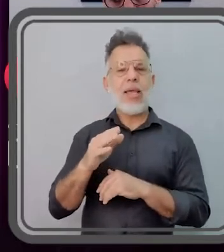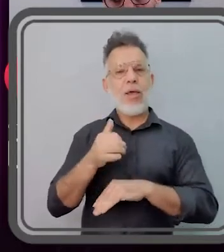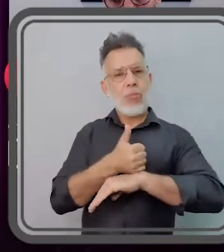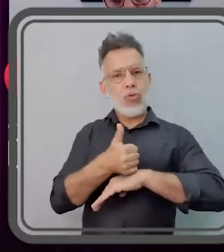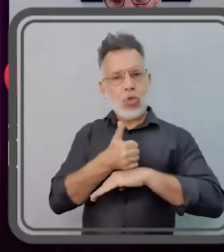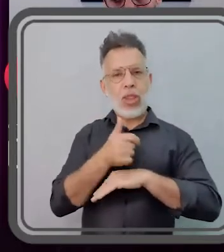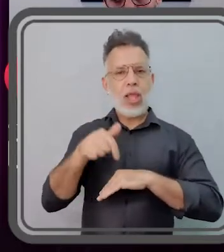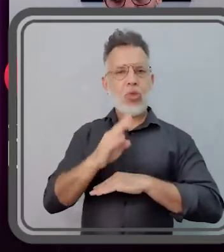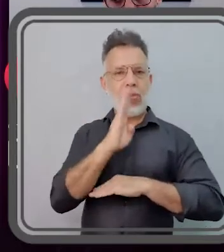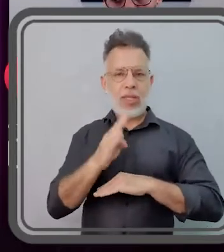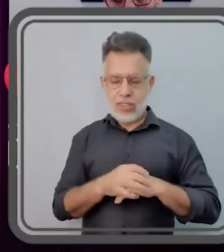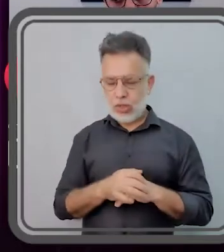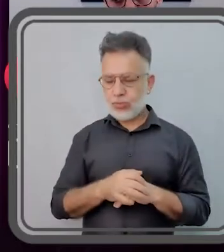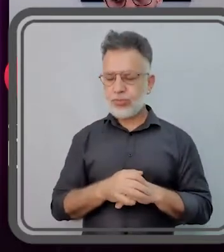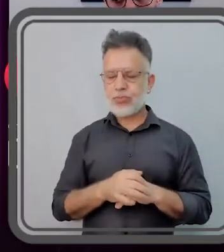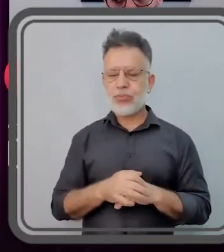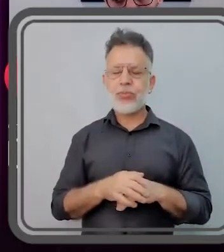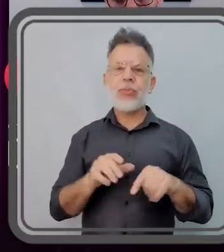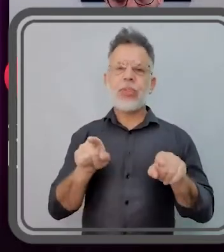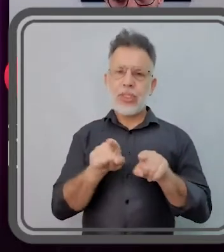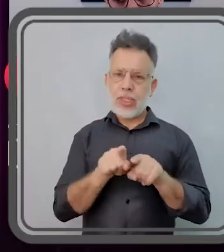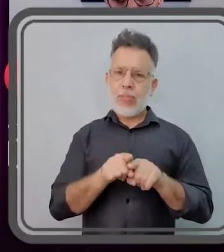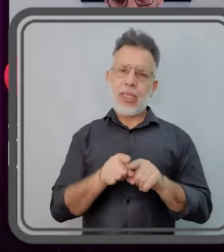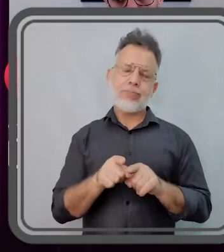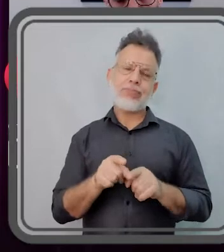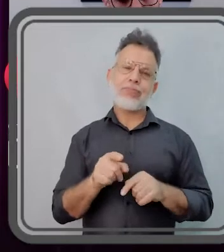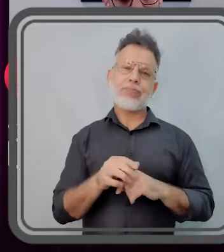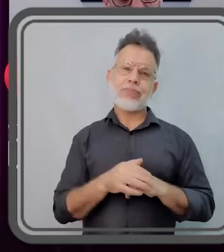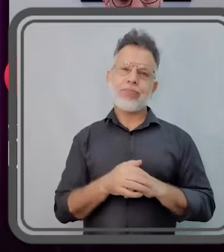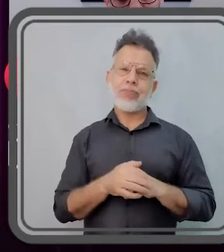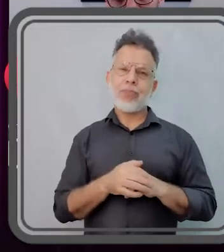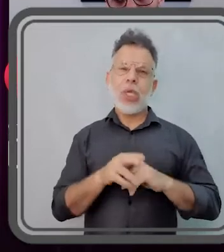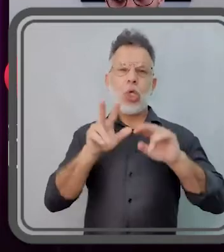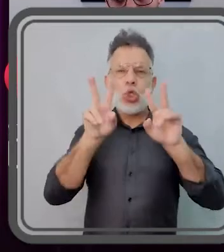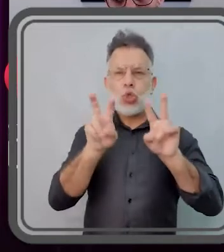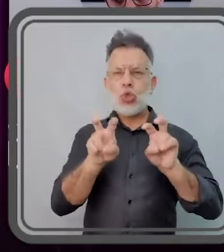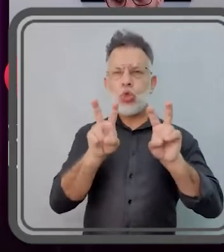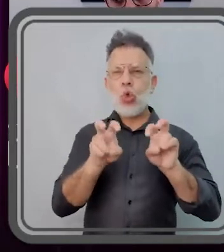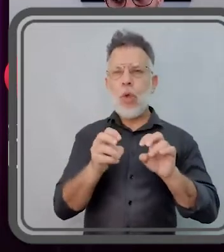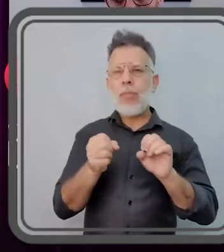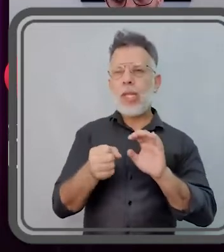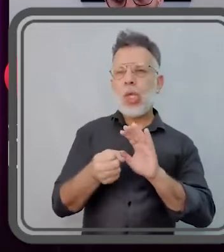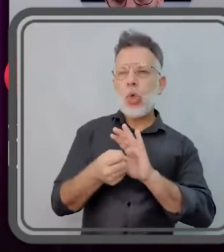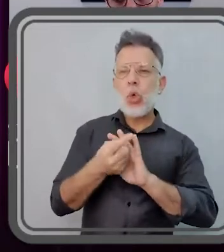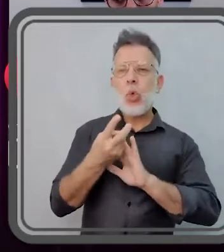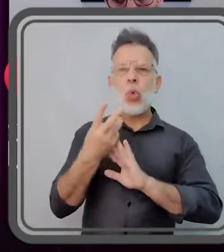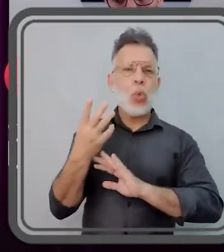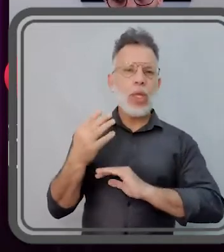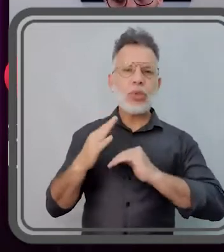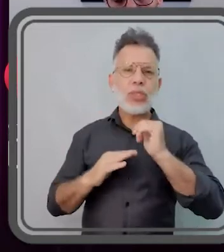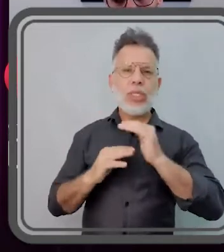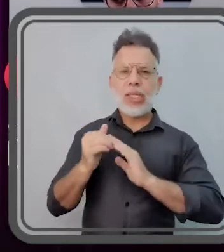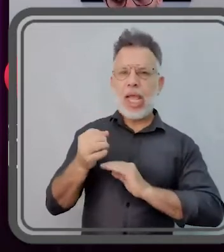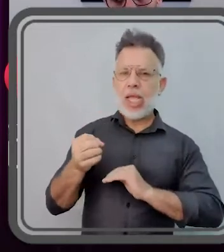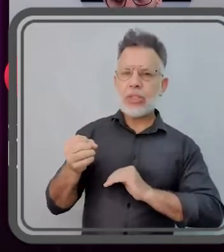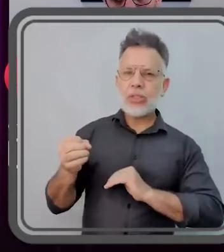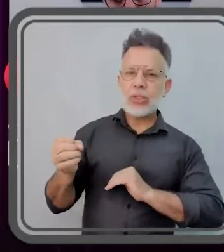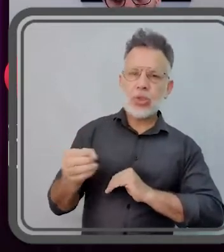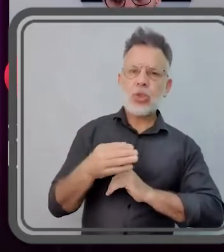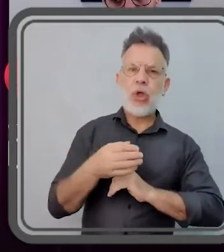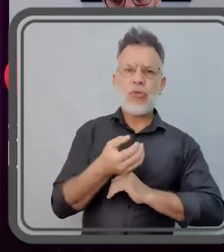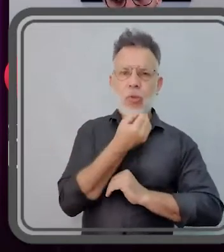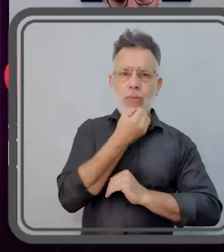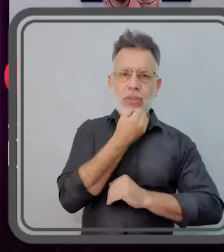como mercado. E, obviamente, sobre o ponto de criar outras pessoas de business